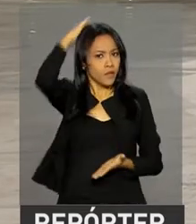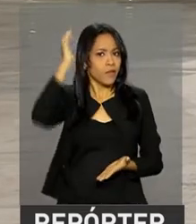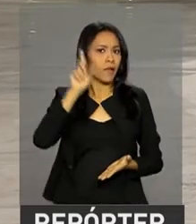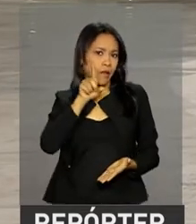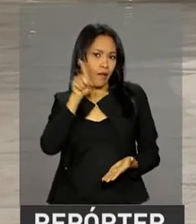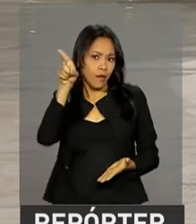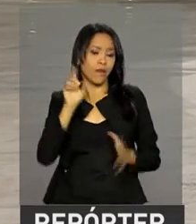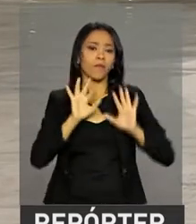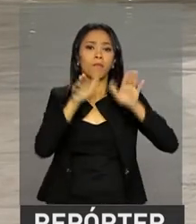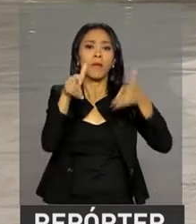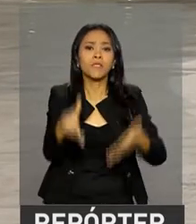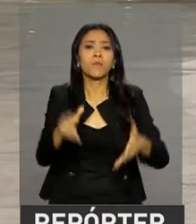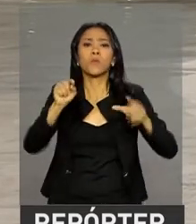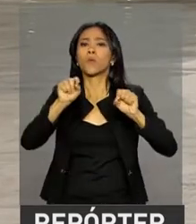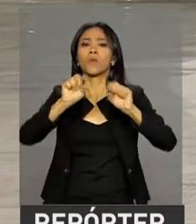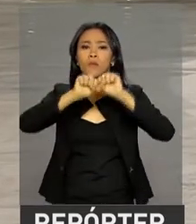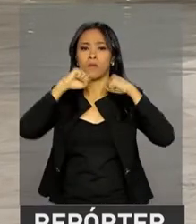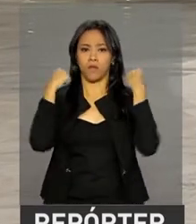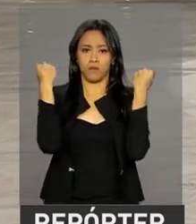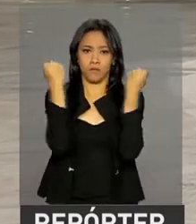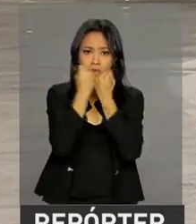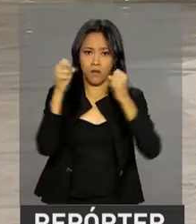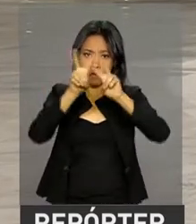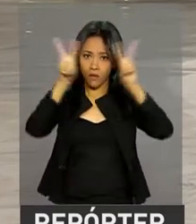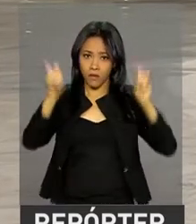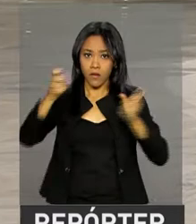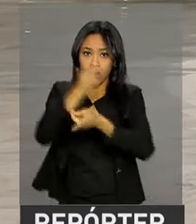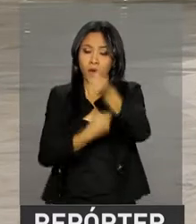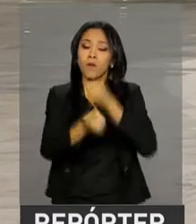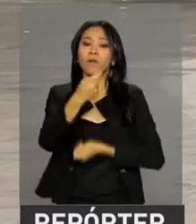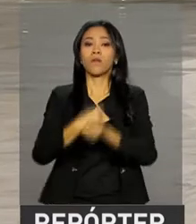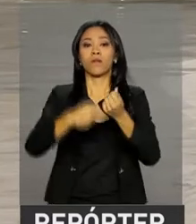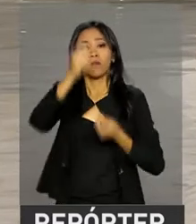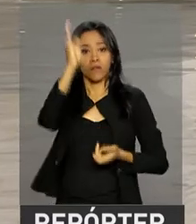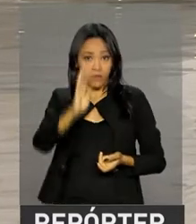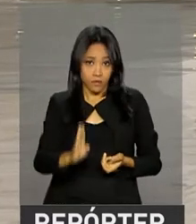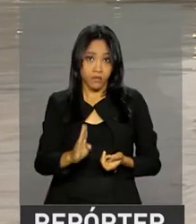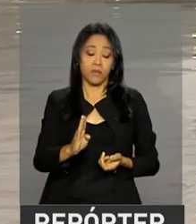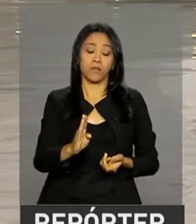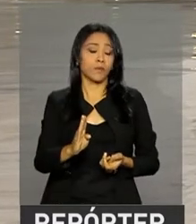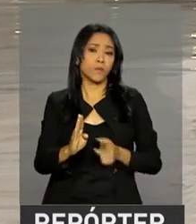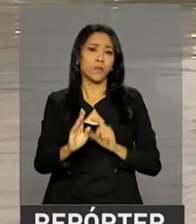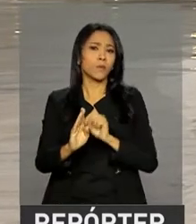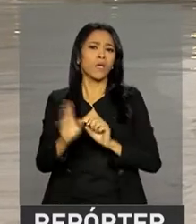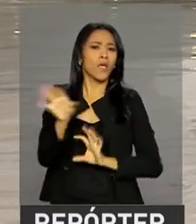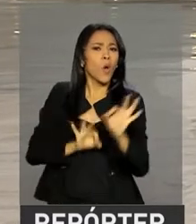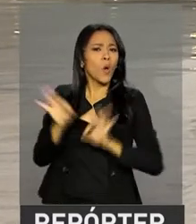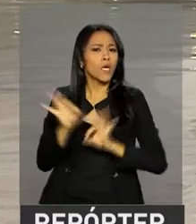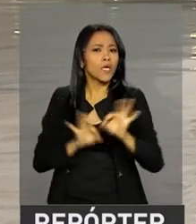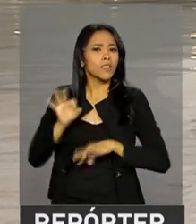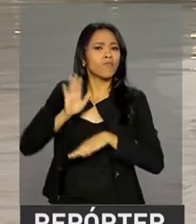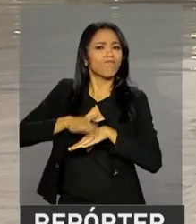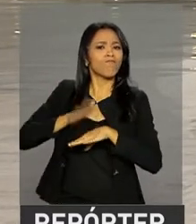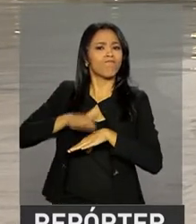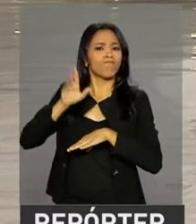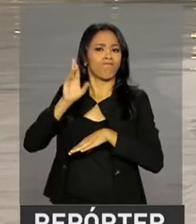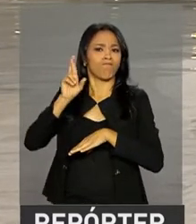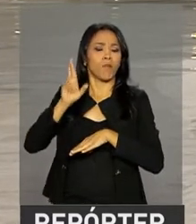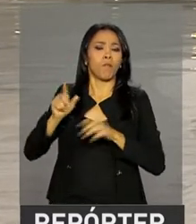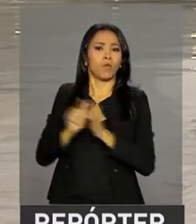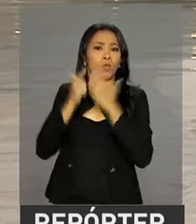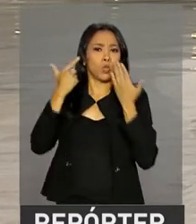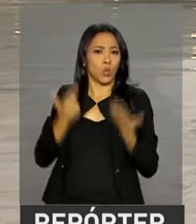Temer participou de um seminário sobre a economia brasileira, promovida pelo jornal